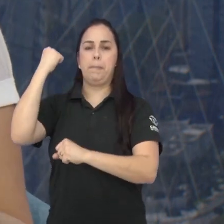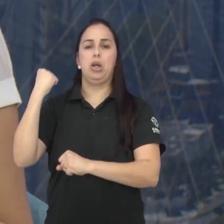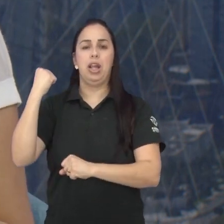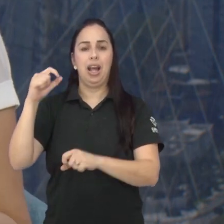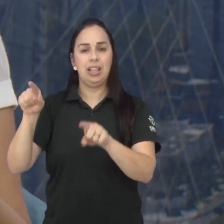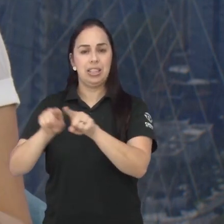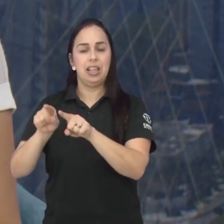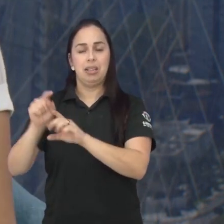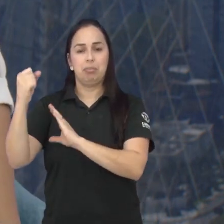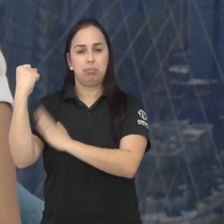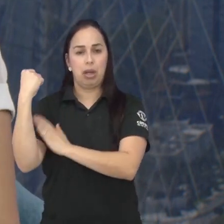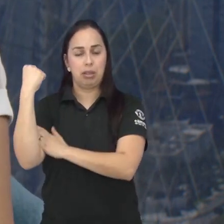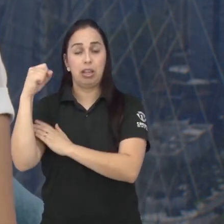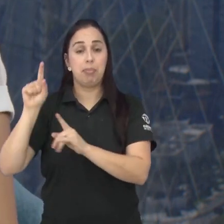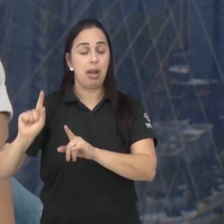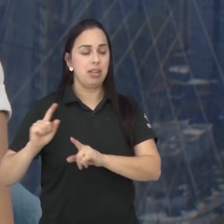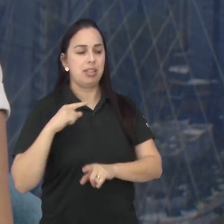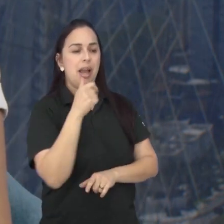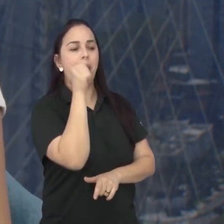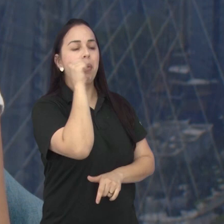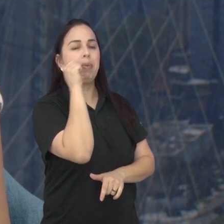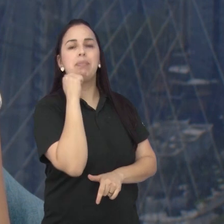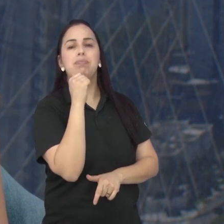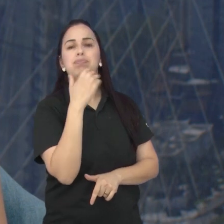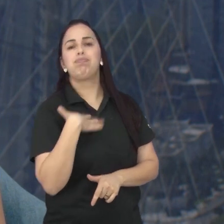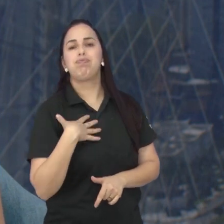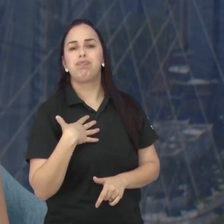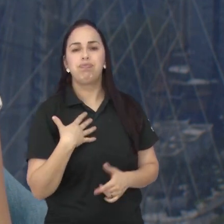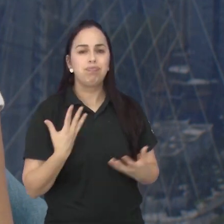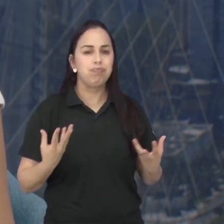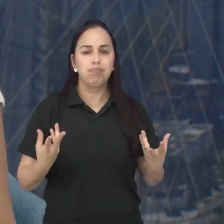e fazer com que nós aí